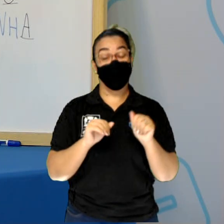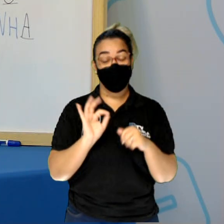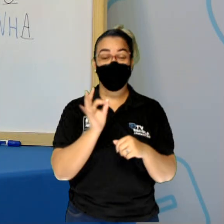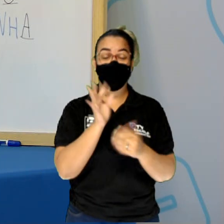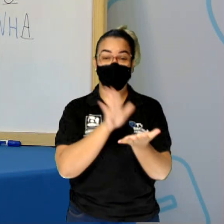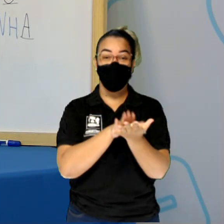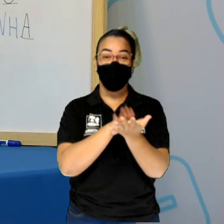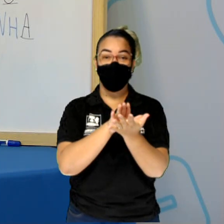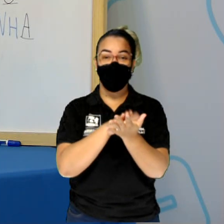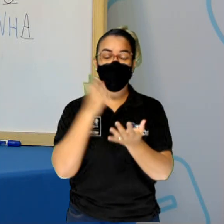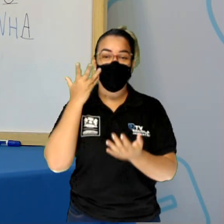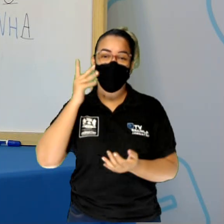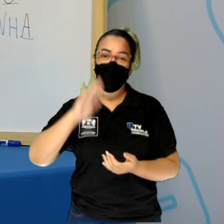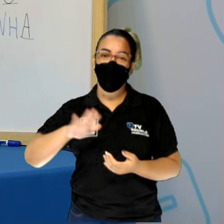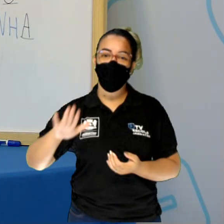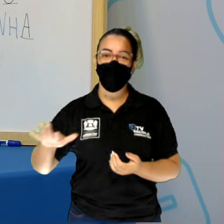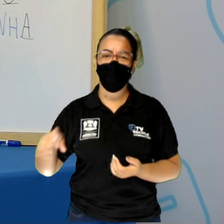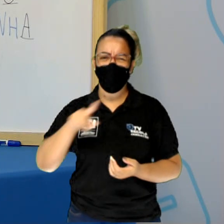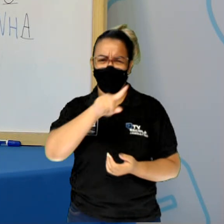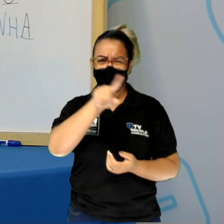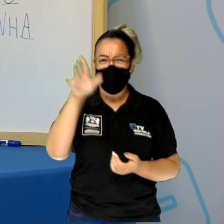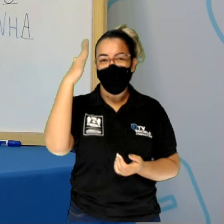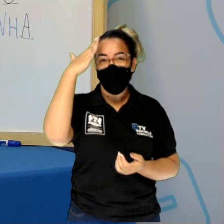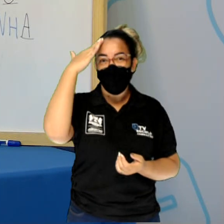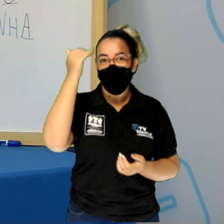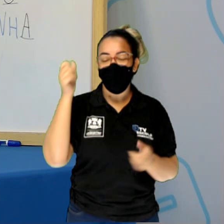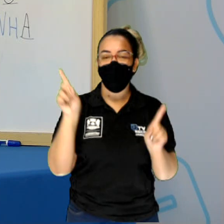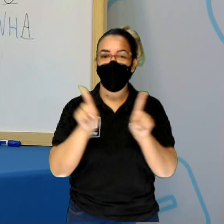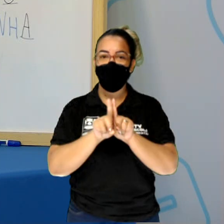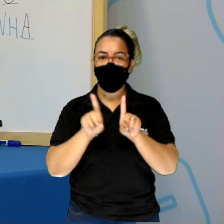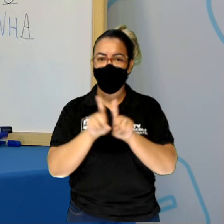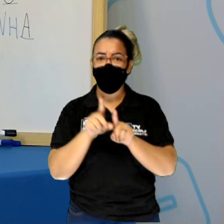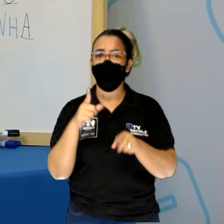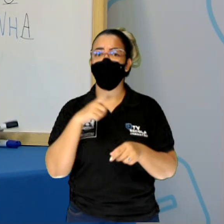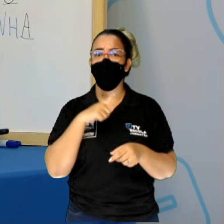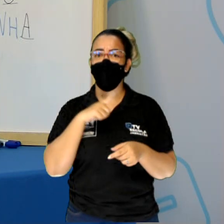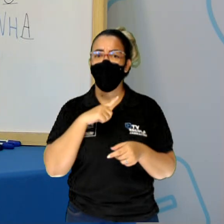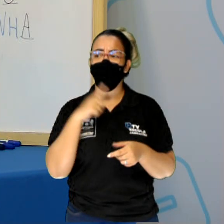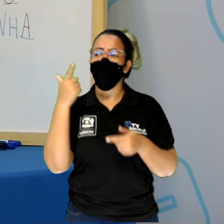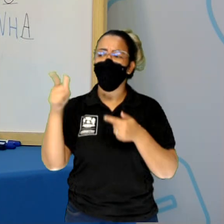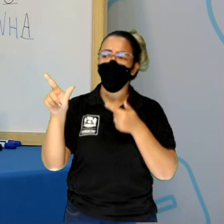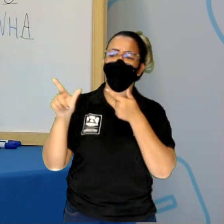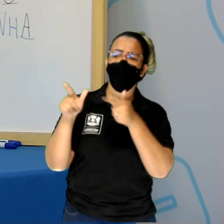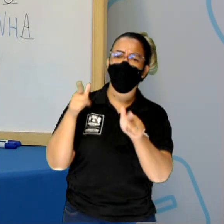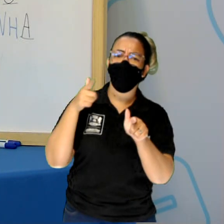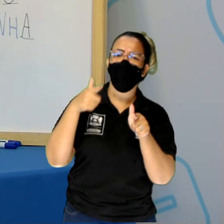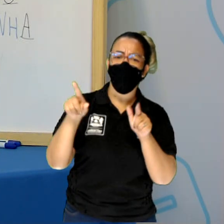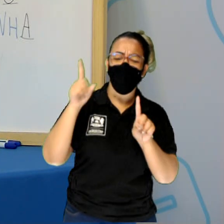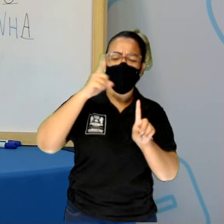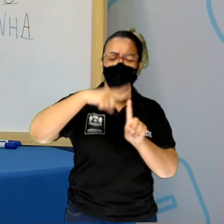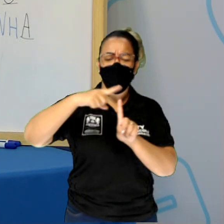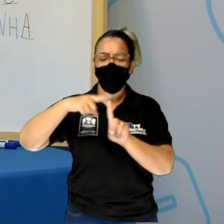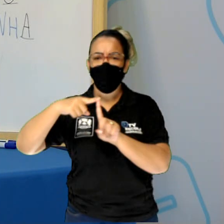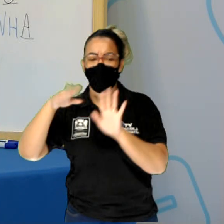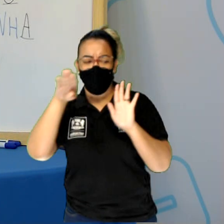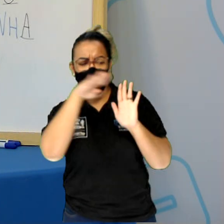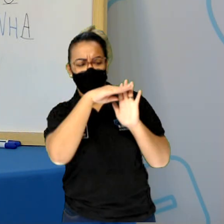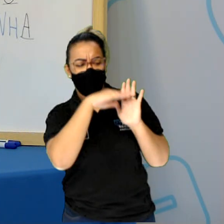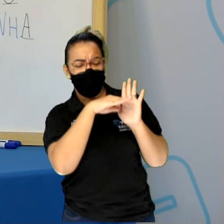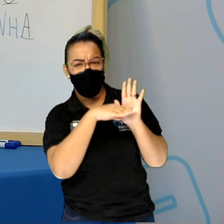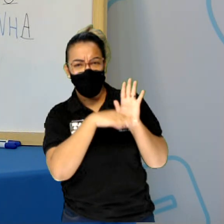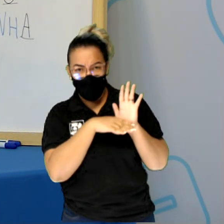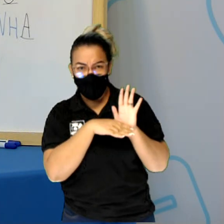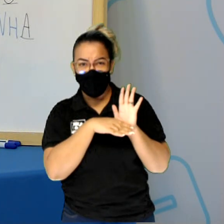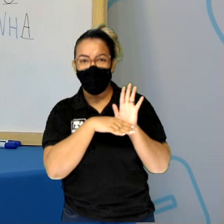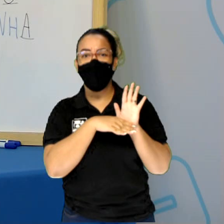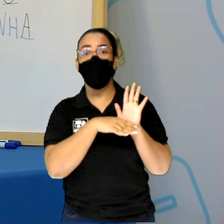bem, crianças. Você sabia também que existem outros tipos de lista, não apenas listas de